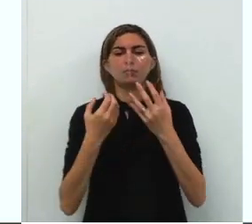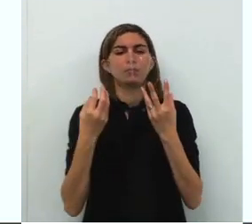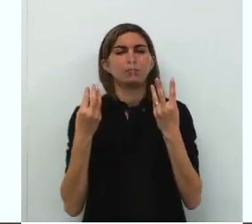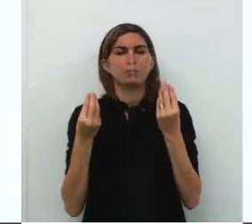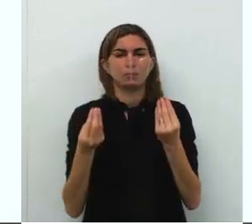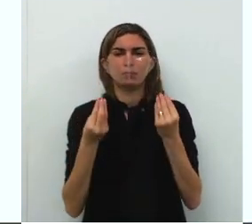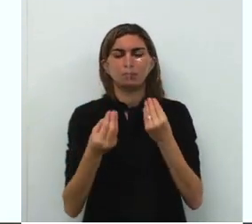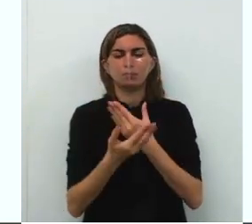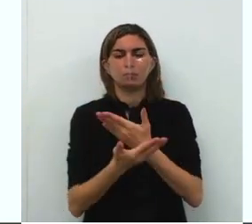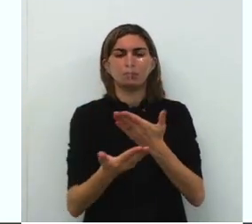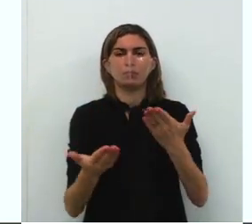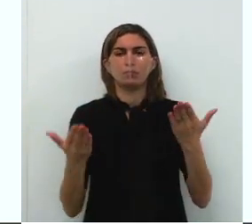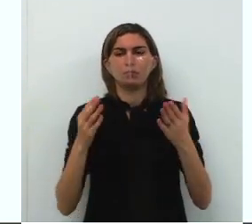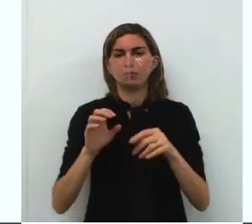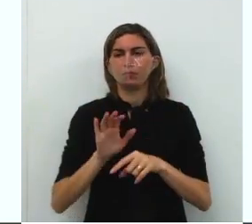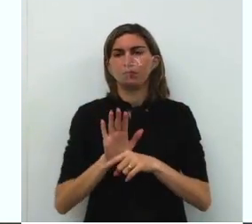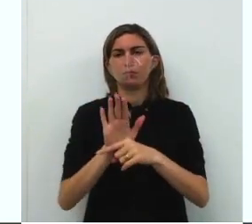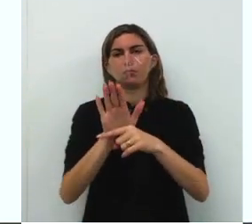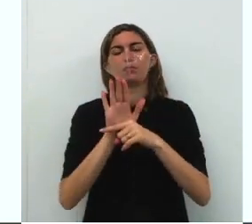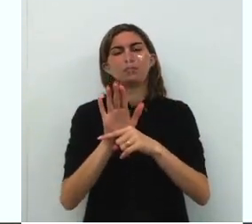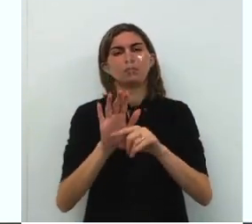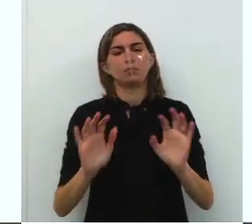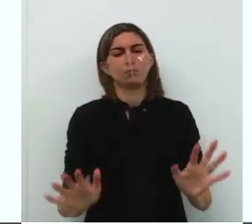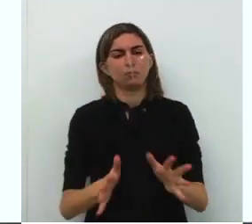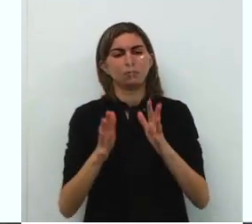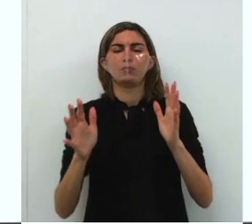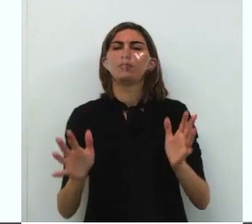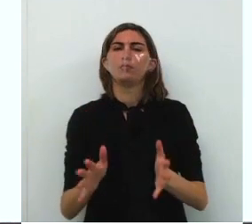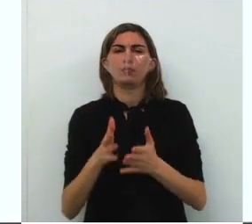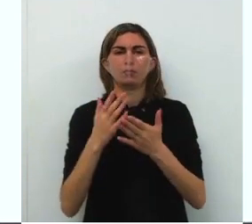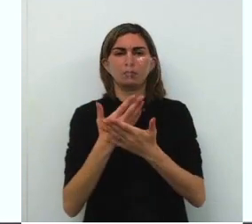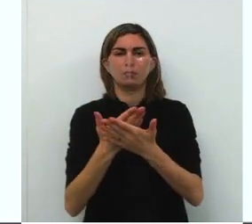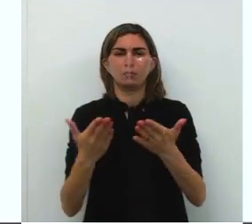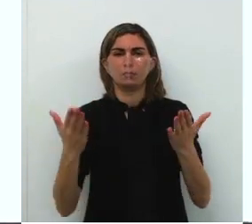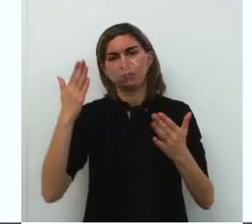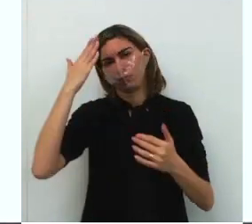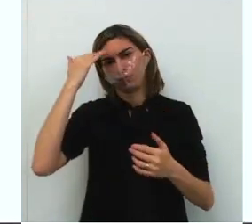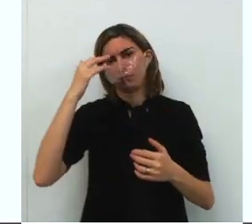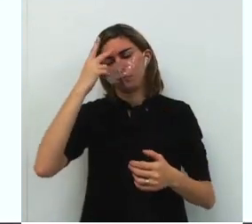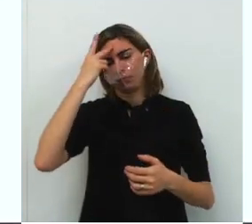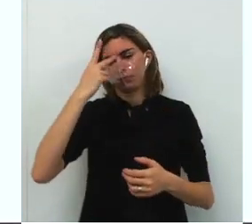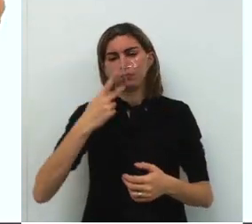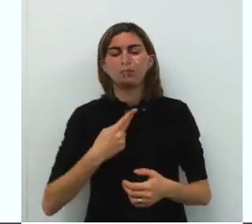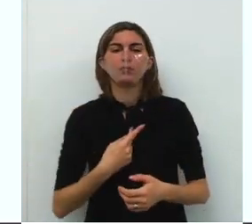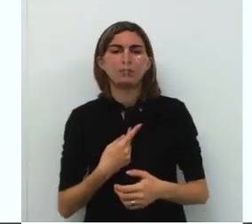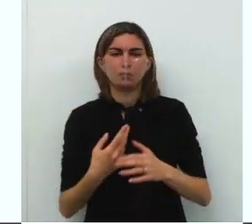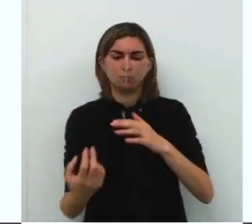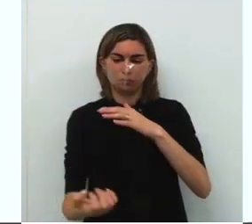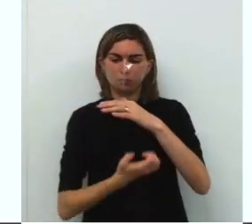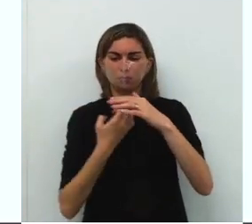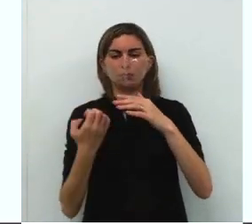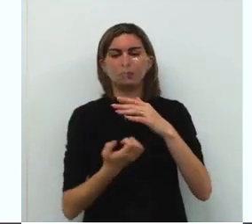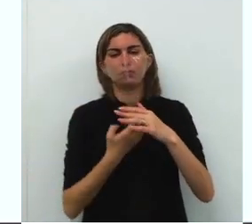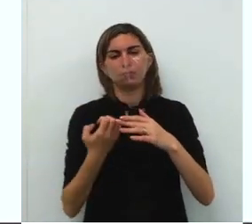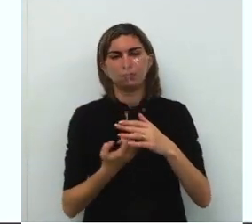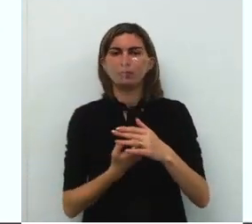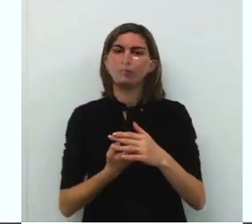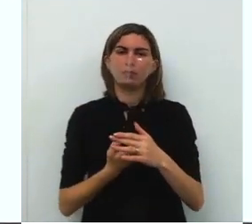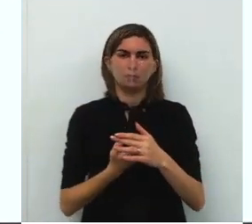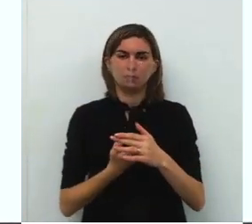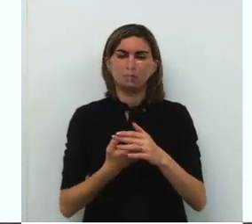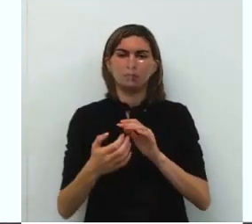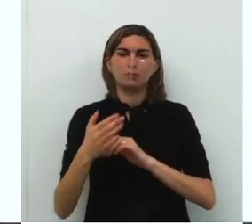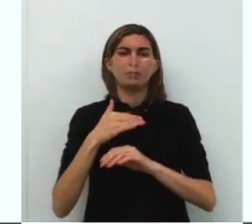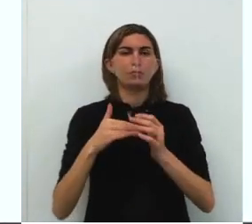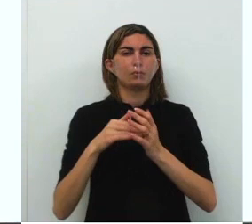para que você contribua para o quê? Para o seu sucesso pessoal e da empresa. Então, isso